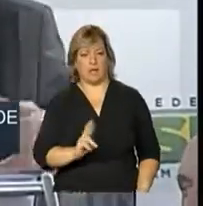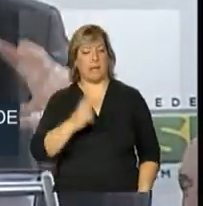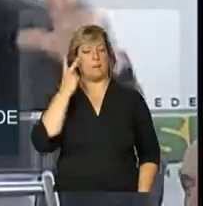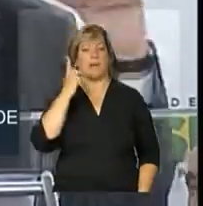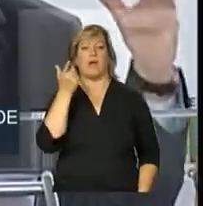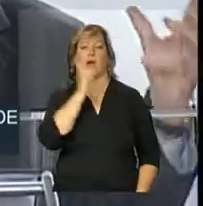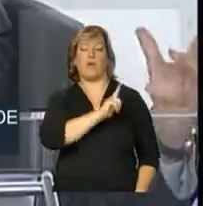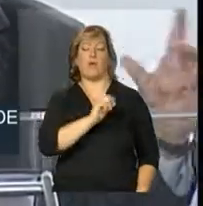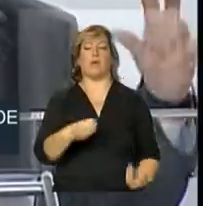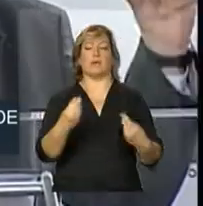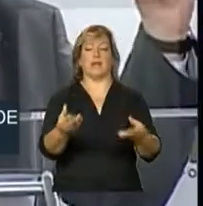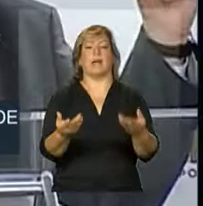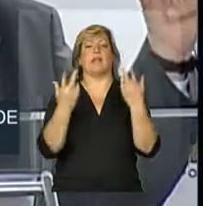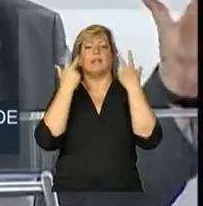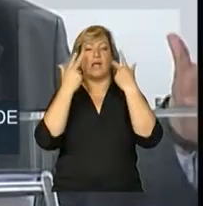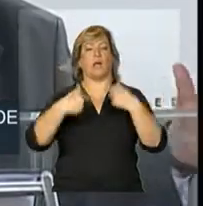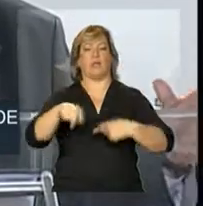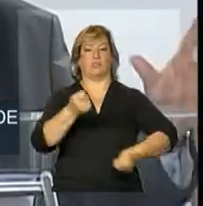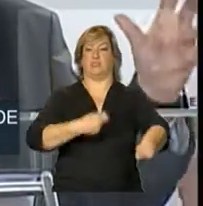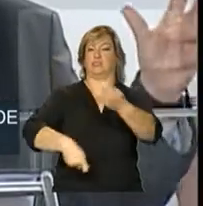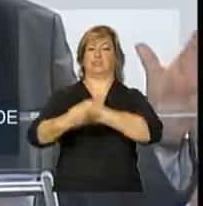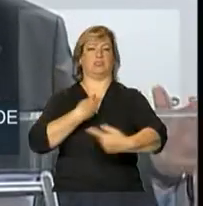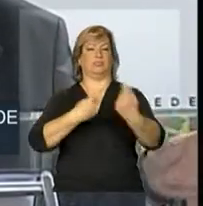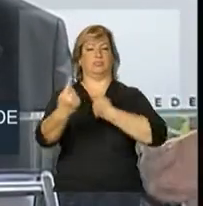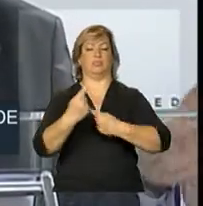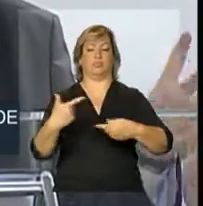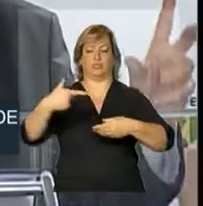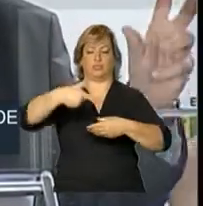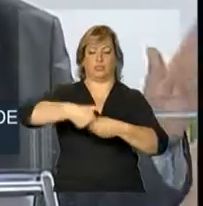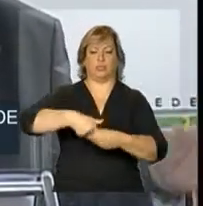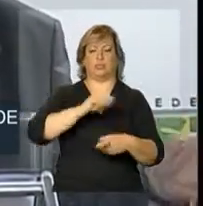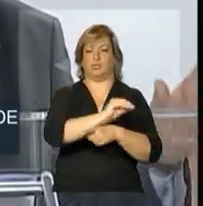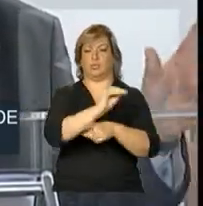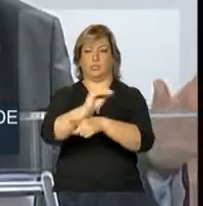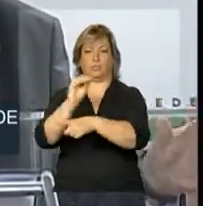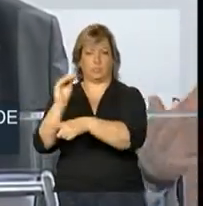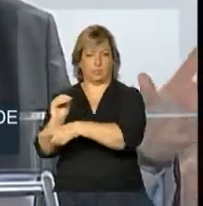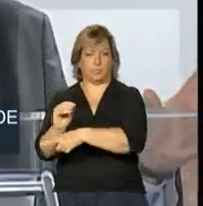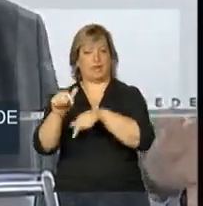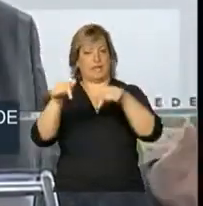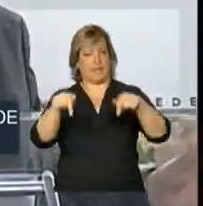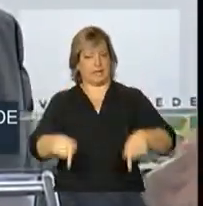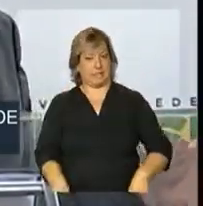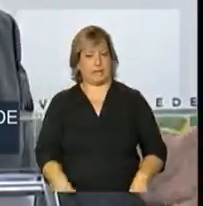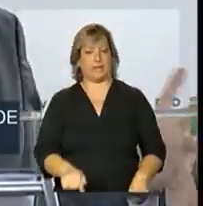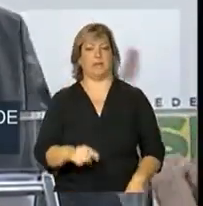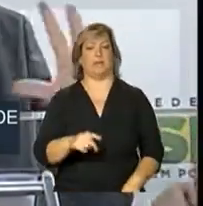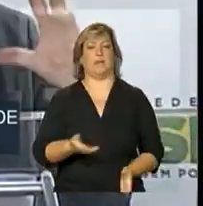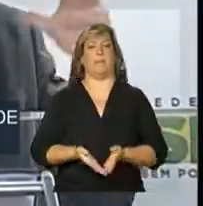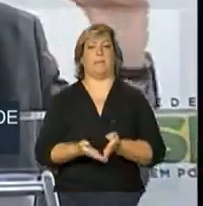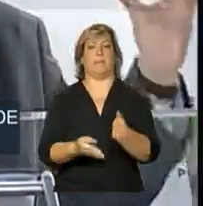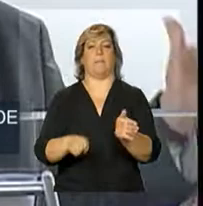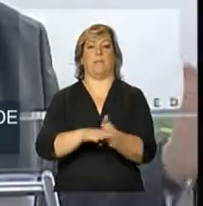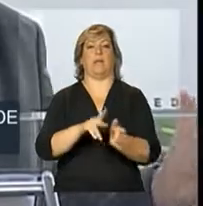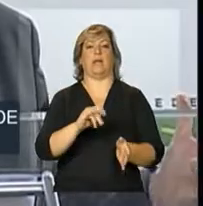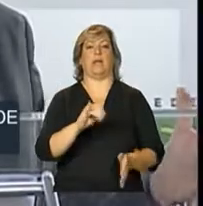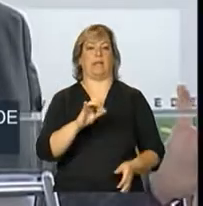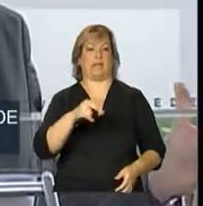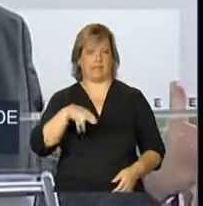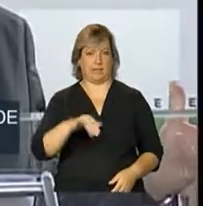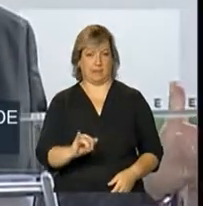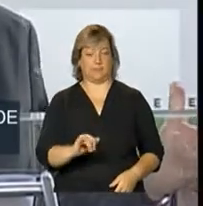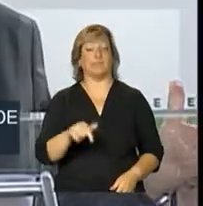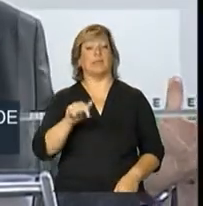essa tranquilidade na movimentação de combustíveis, de líquidos, aqui no Porto de Itaqui. O Porto de Itaqui movimentou,